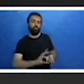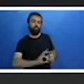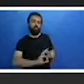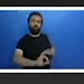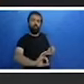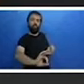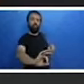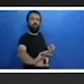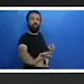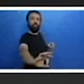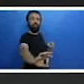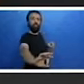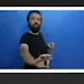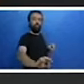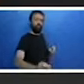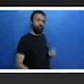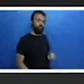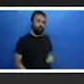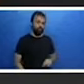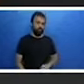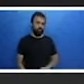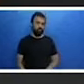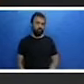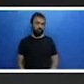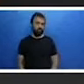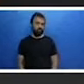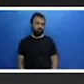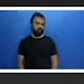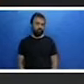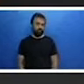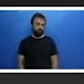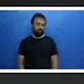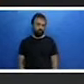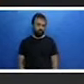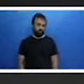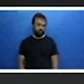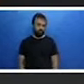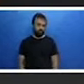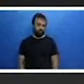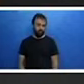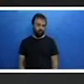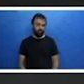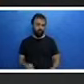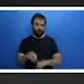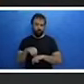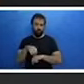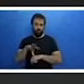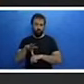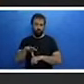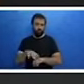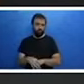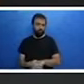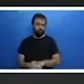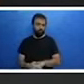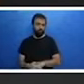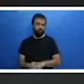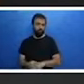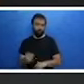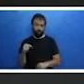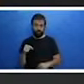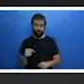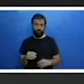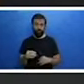objeto é diferente e eu vou ter que fazer ele dá um giro mas antes de eu fazer isso vai a dica procure fazer esses